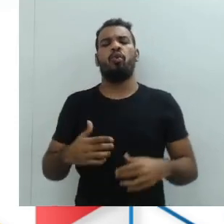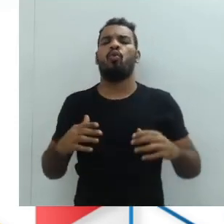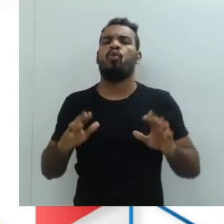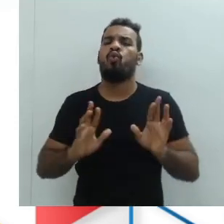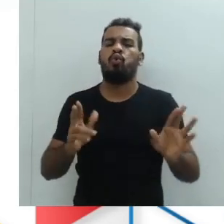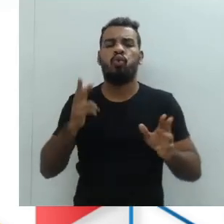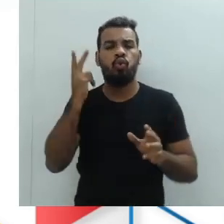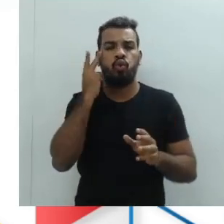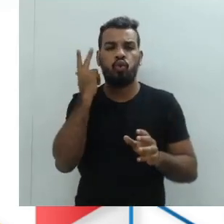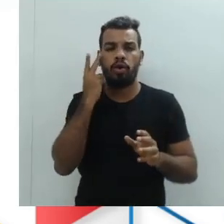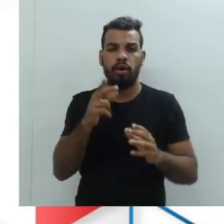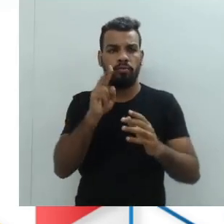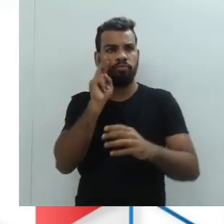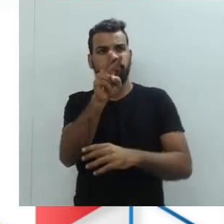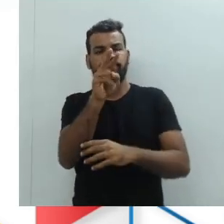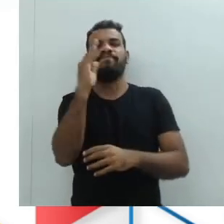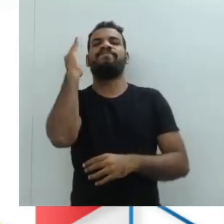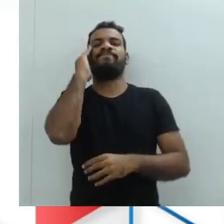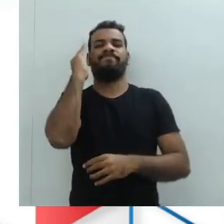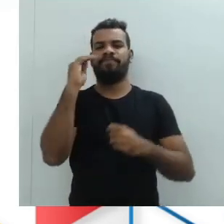que o gráfico está passando para a gente.